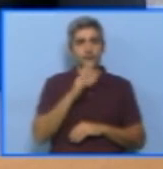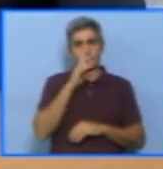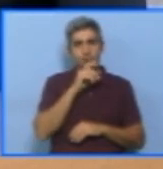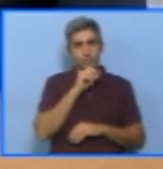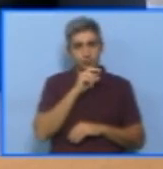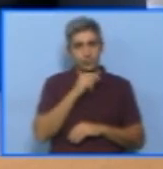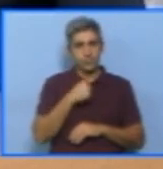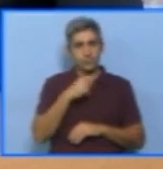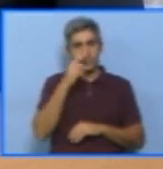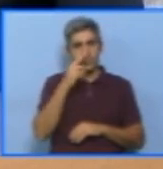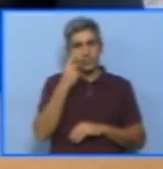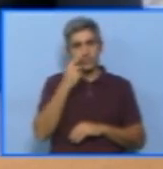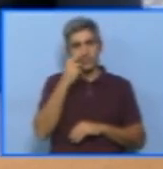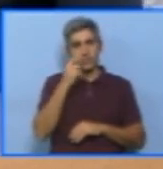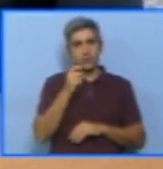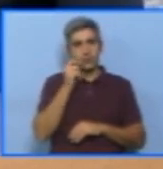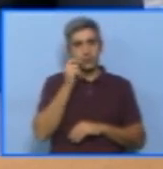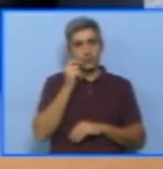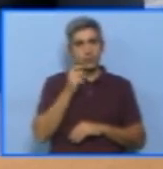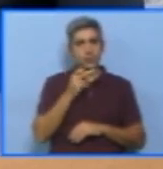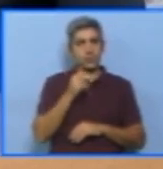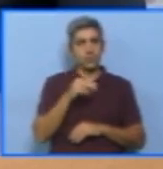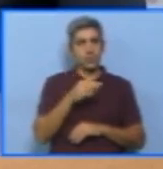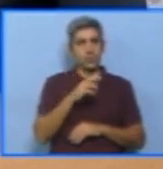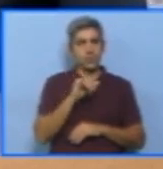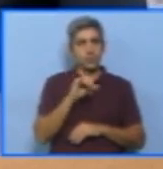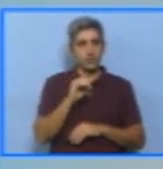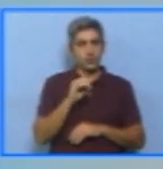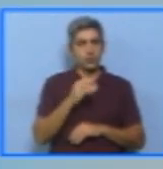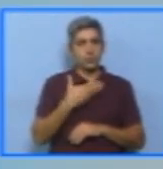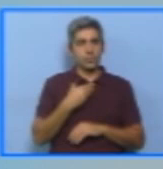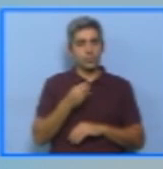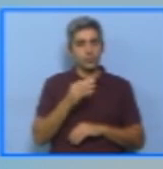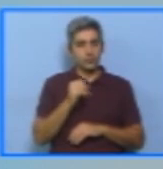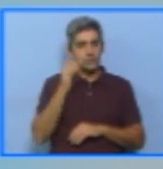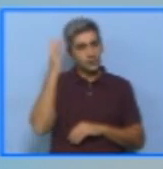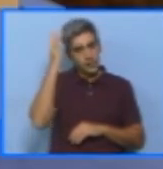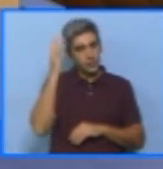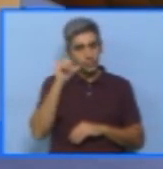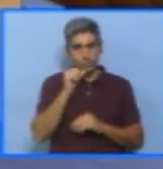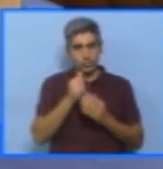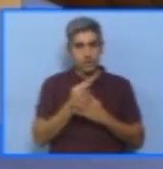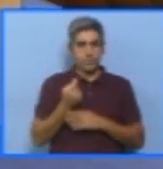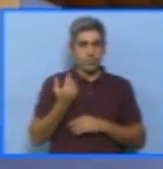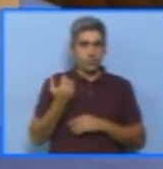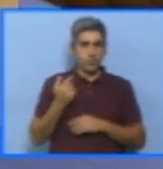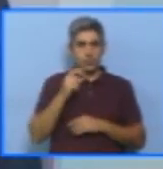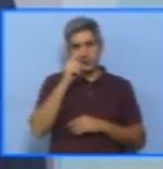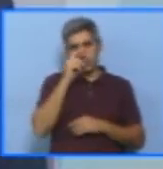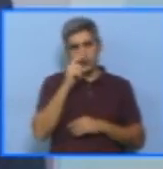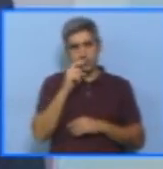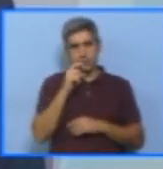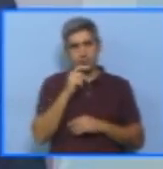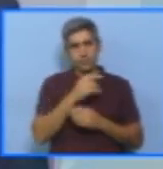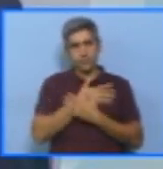permitido, eu lembrava uma figura do António dos Santos, que faleceu há pouco tempo, e lembrava